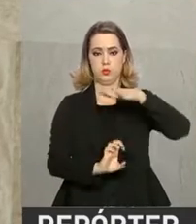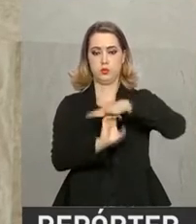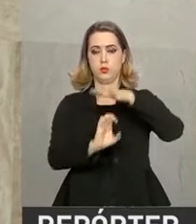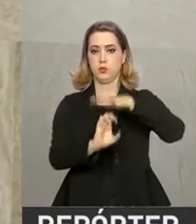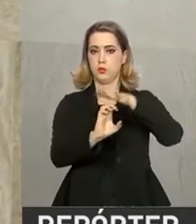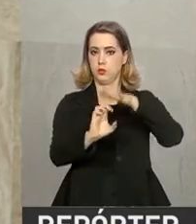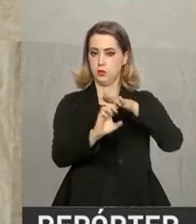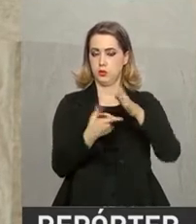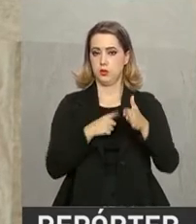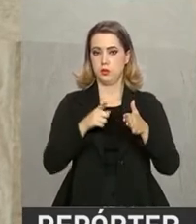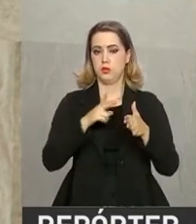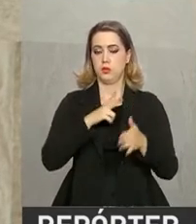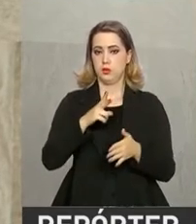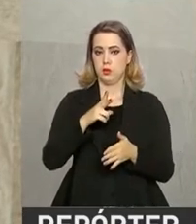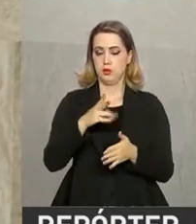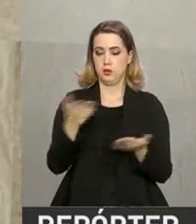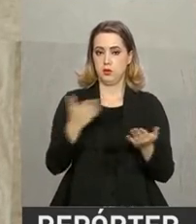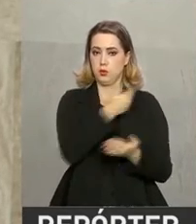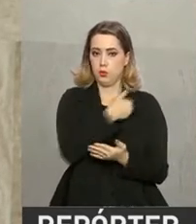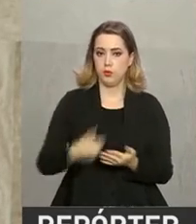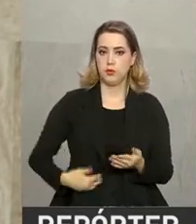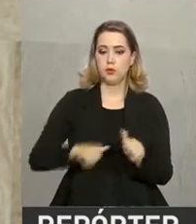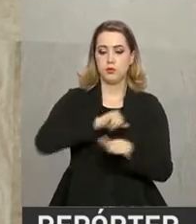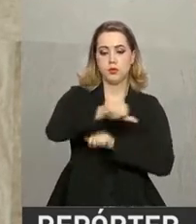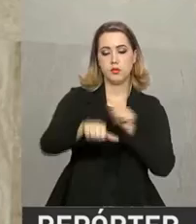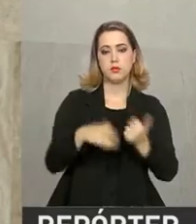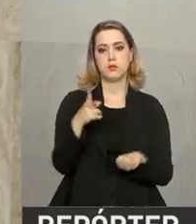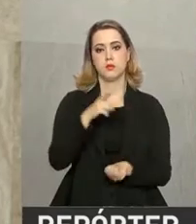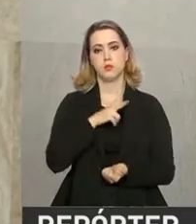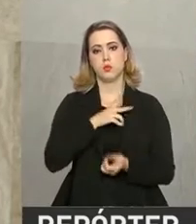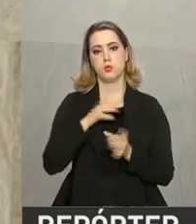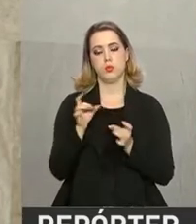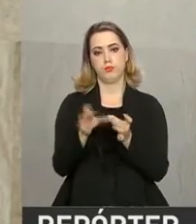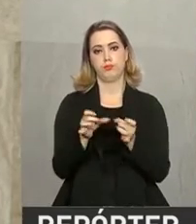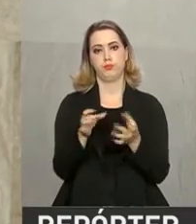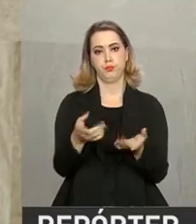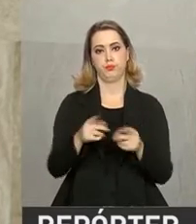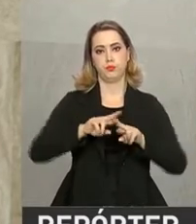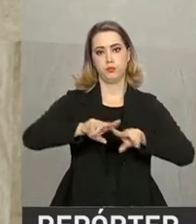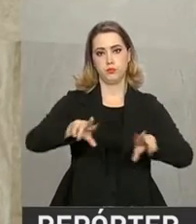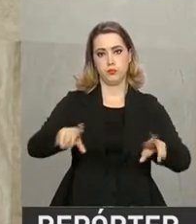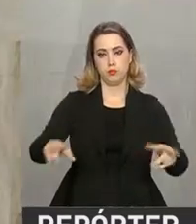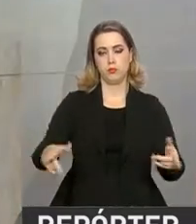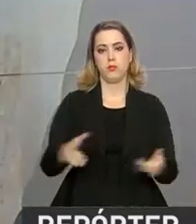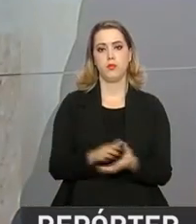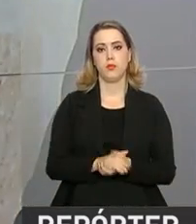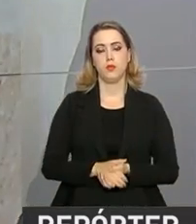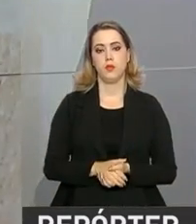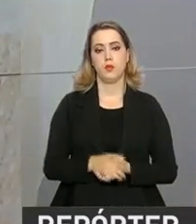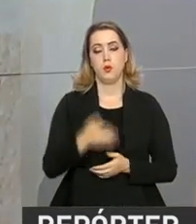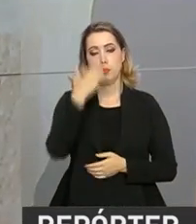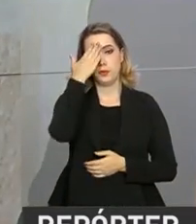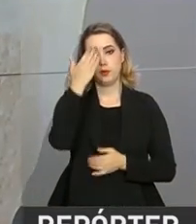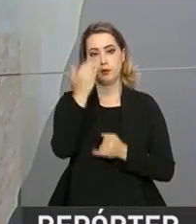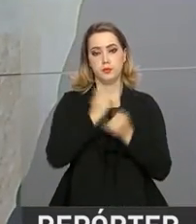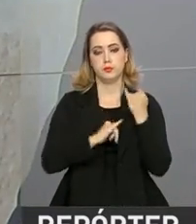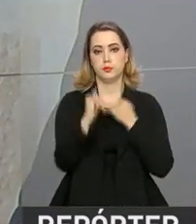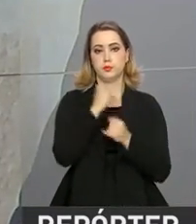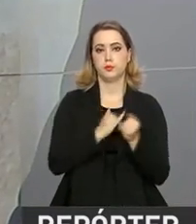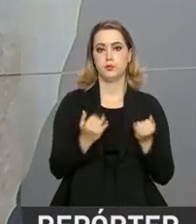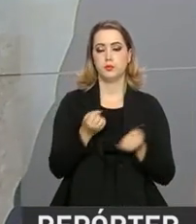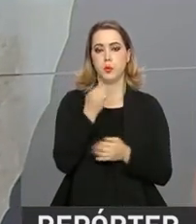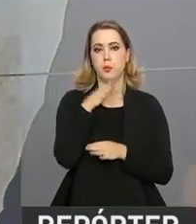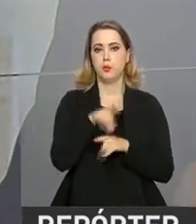portos aeroportos rodovias ferrovias e mineração zé luís informações nem